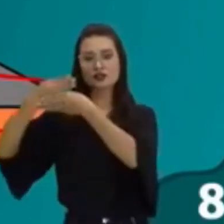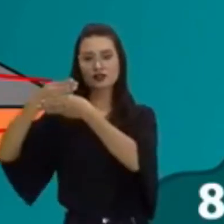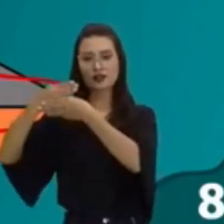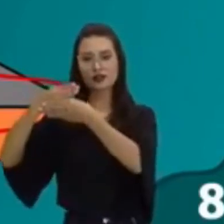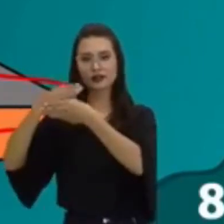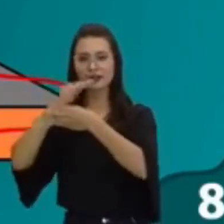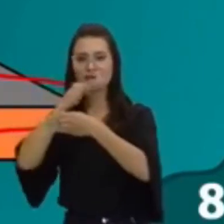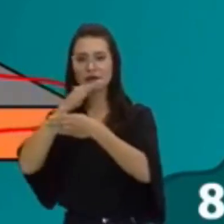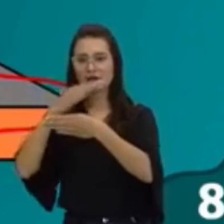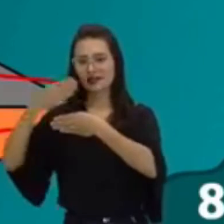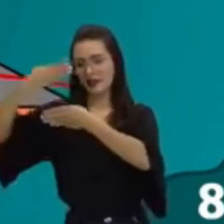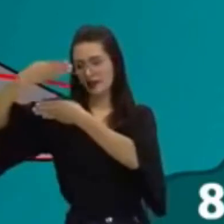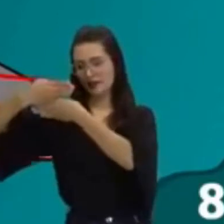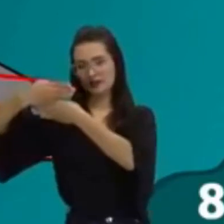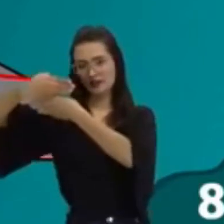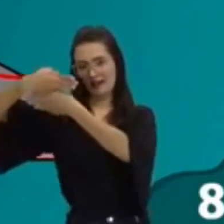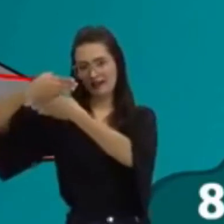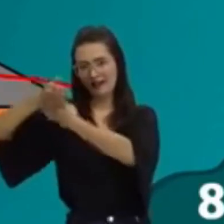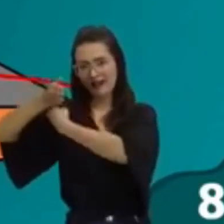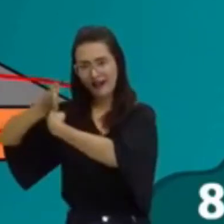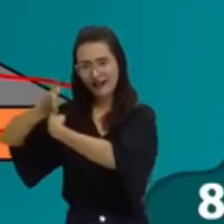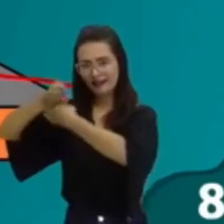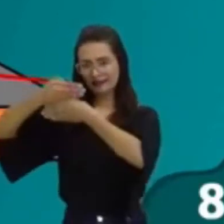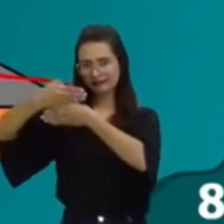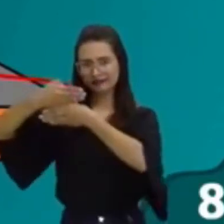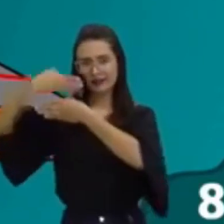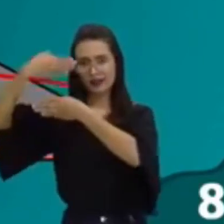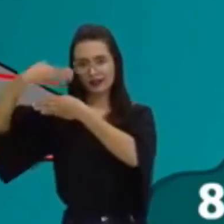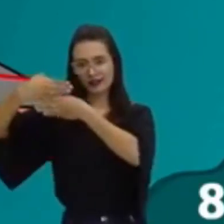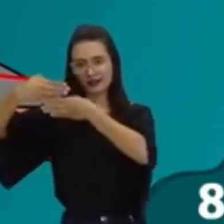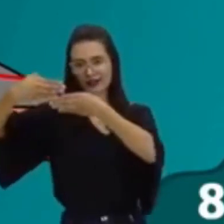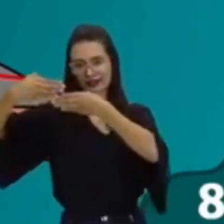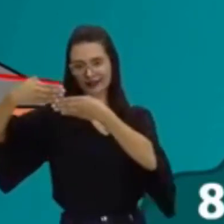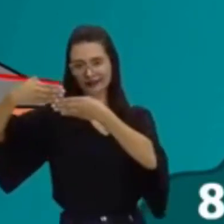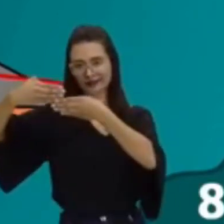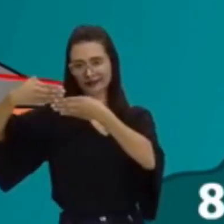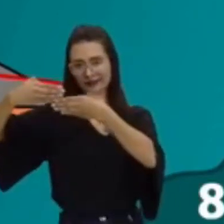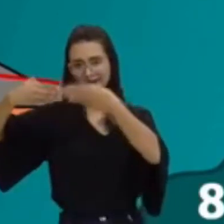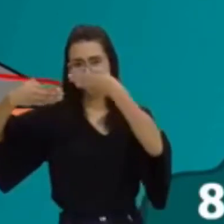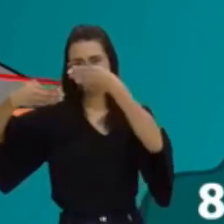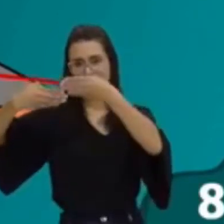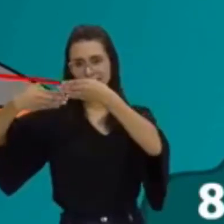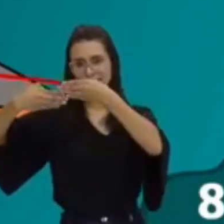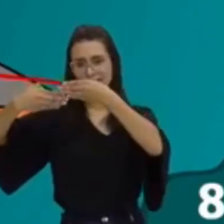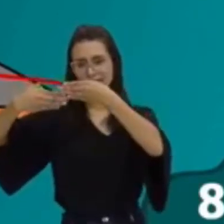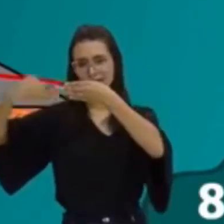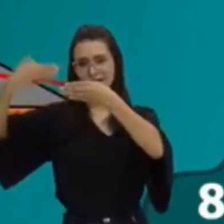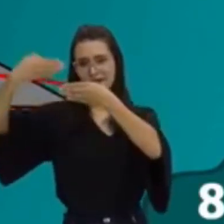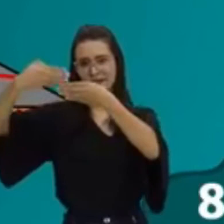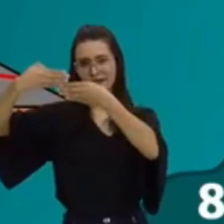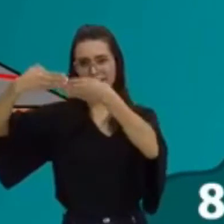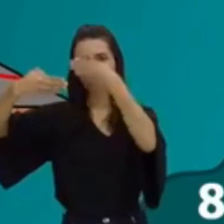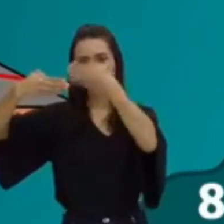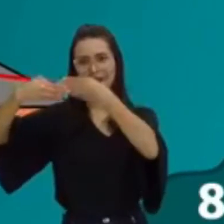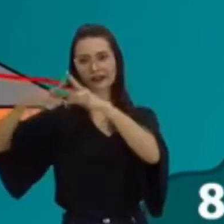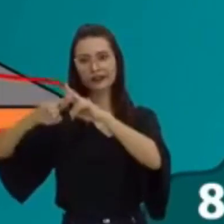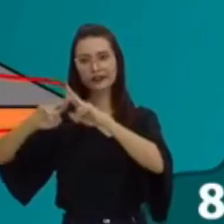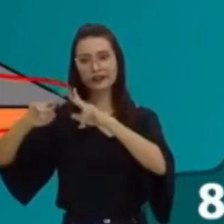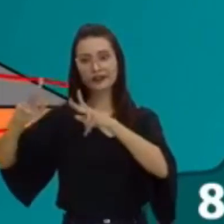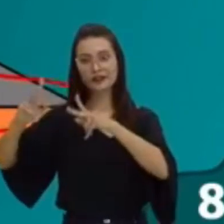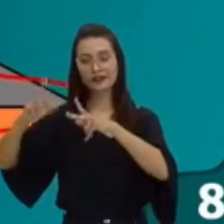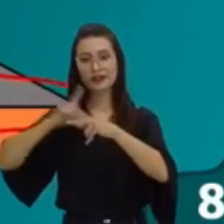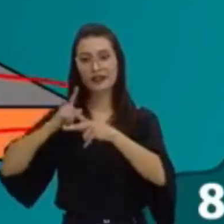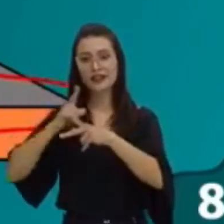É muito instável, não é? Você não está vendo aí, ó? Aí quando aumenta de novo, aí eles vão em cima